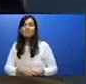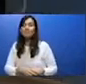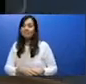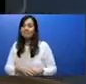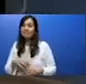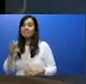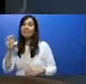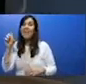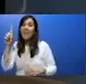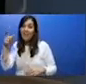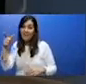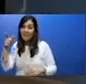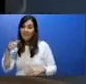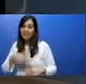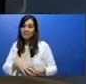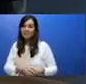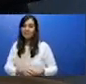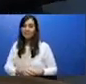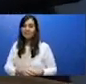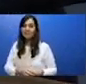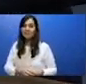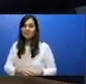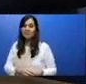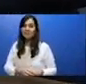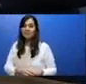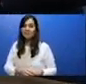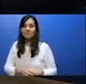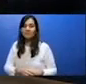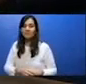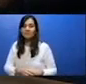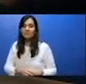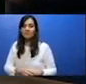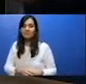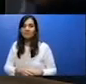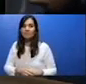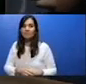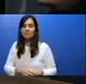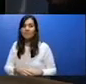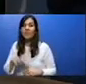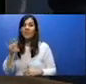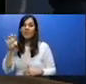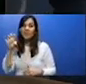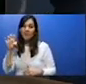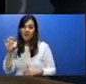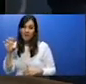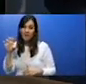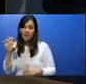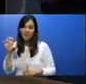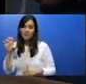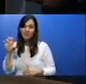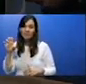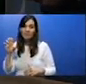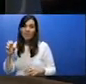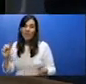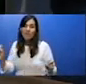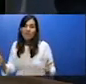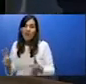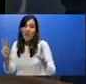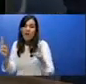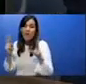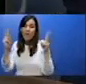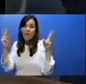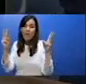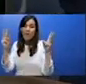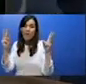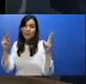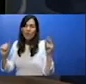Mona Lisa é um dos mais famosos, valiosos ou